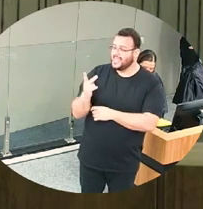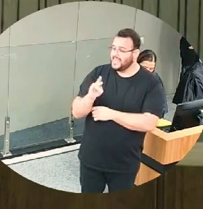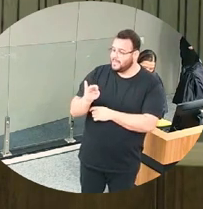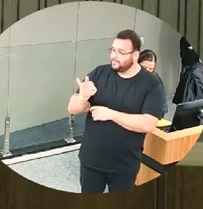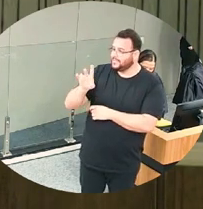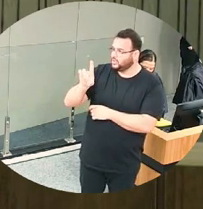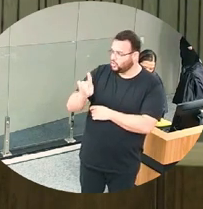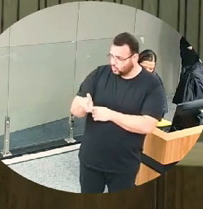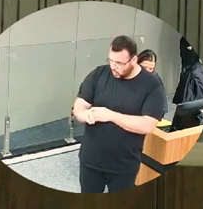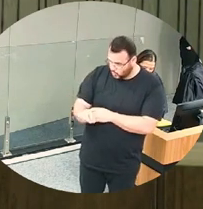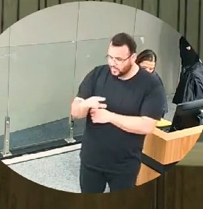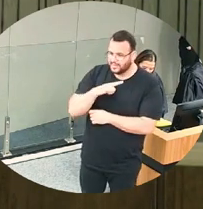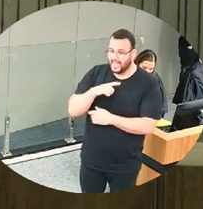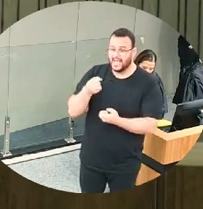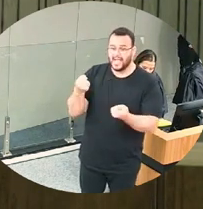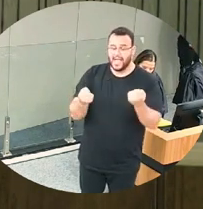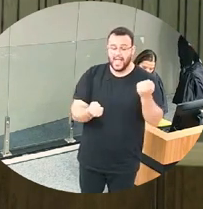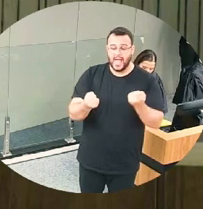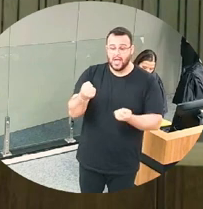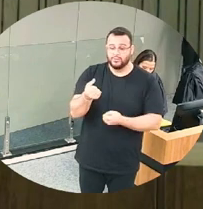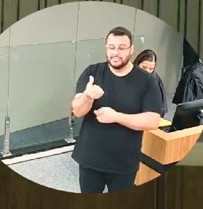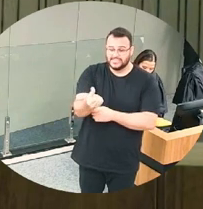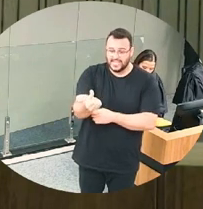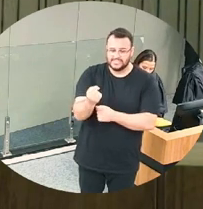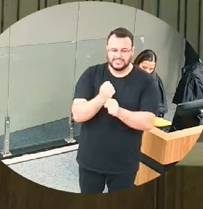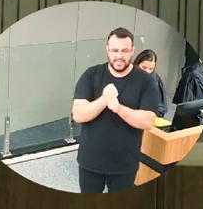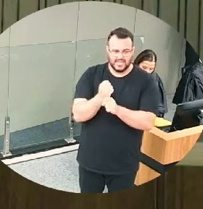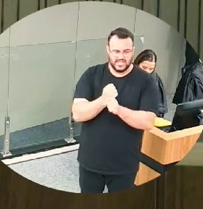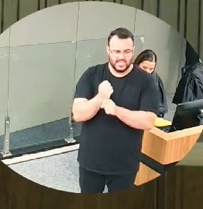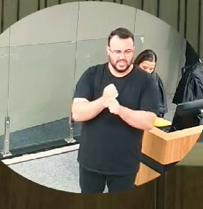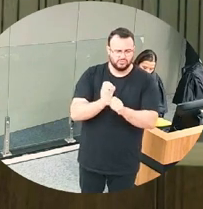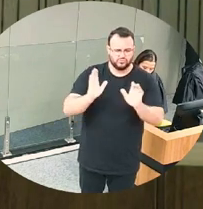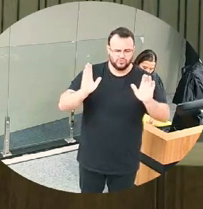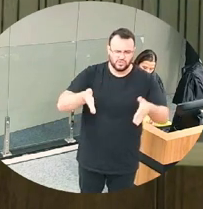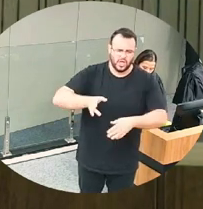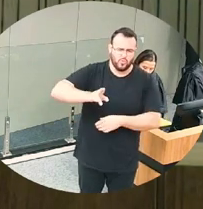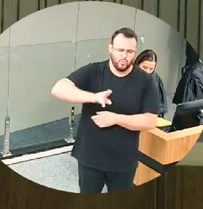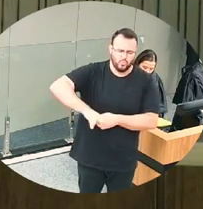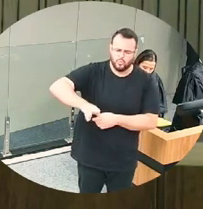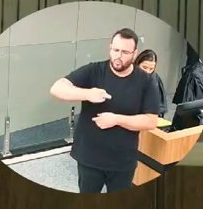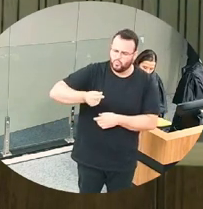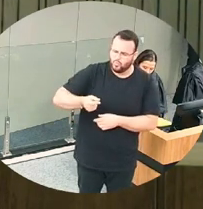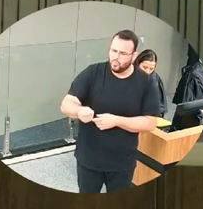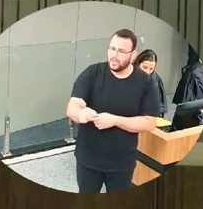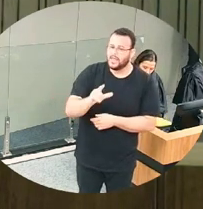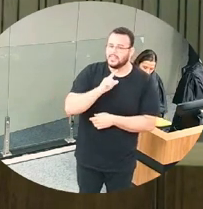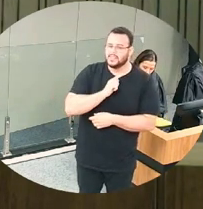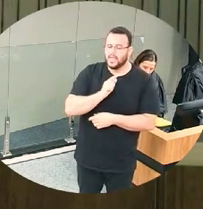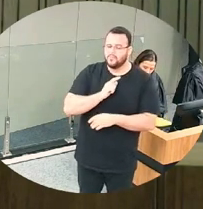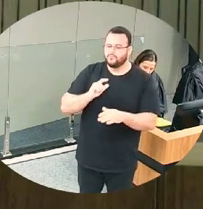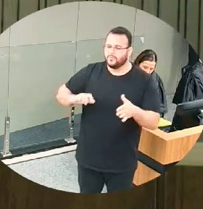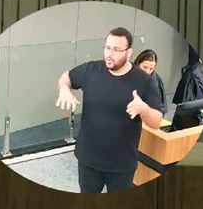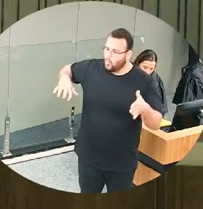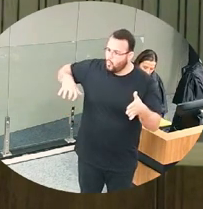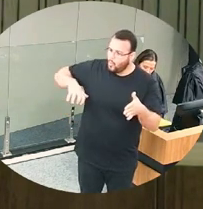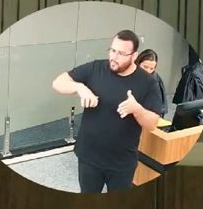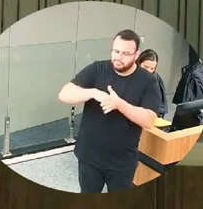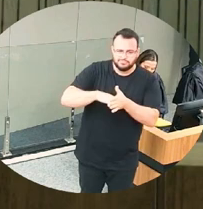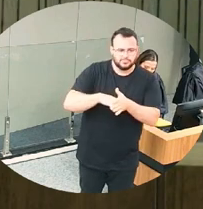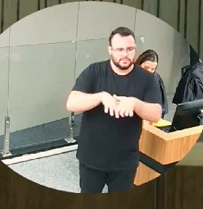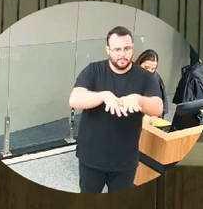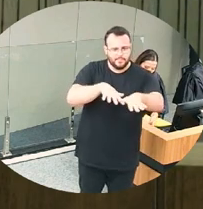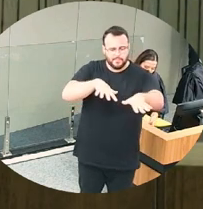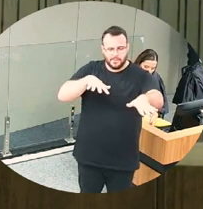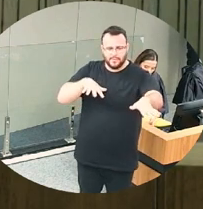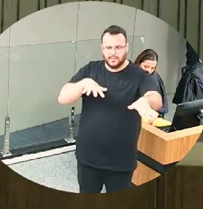nós tínhamos carros aqui com 6 anos de uso já e quando Houve um acidente de trânsito em que um